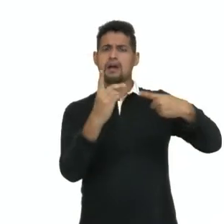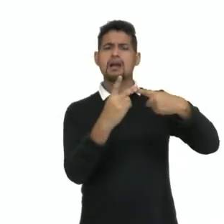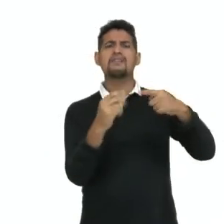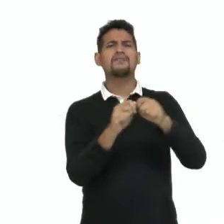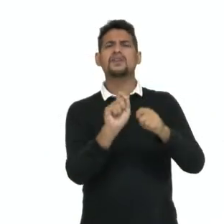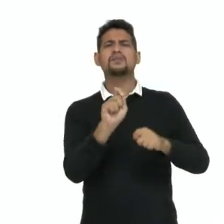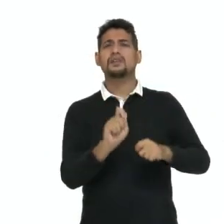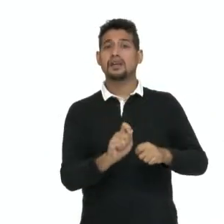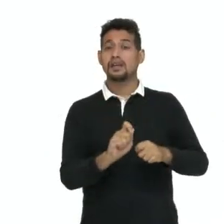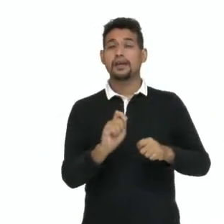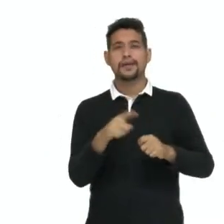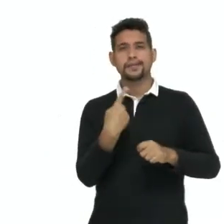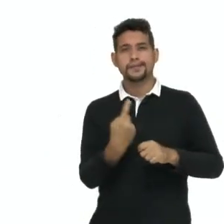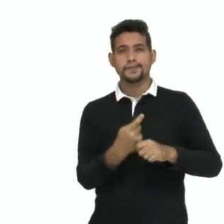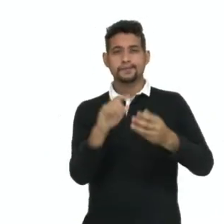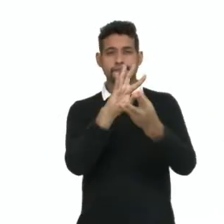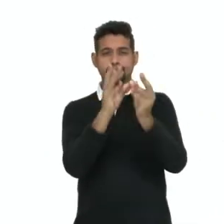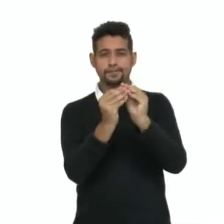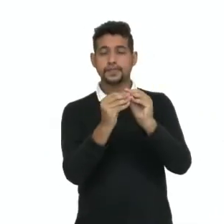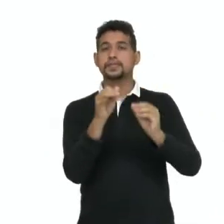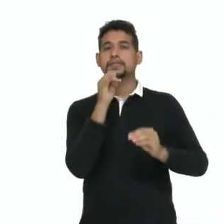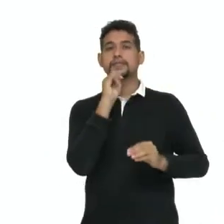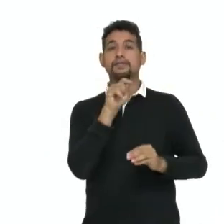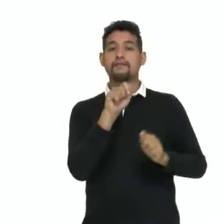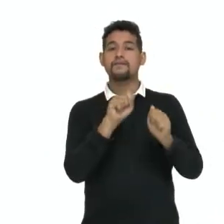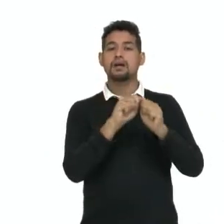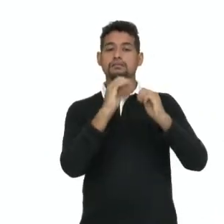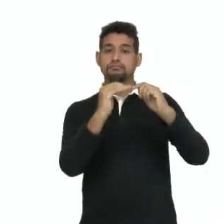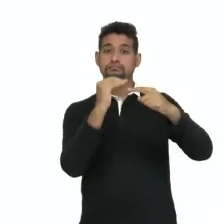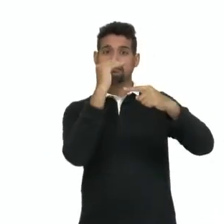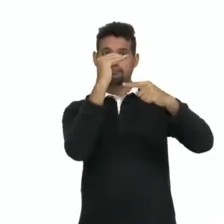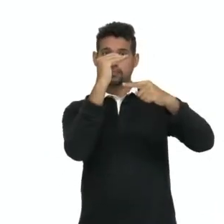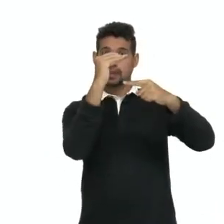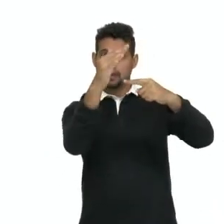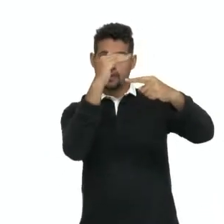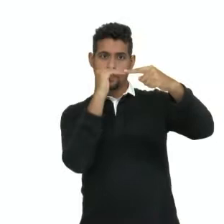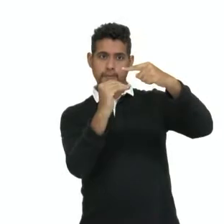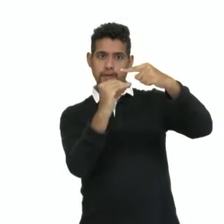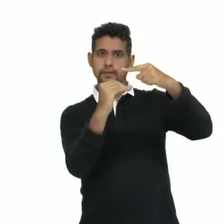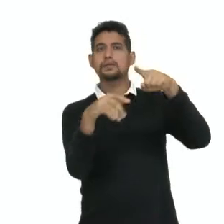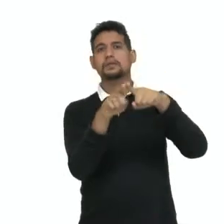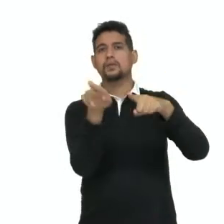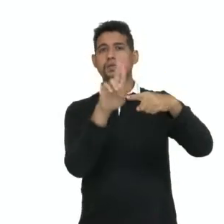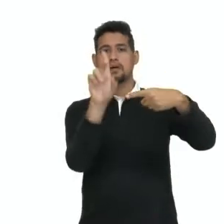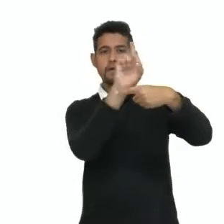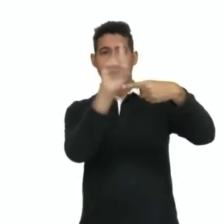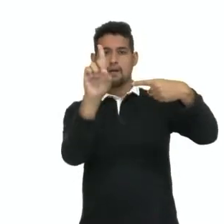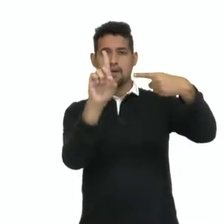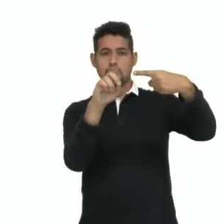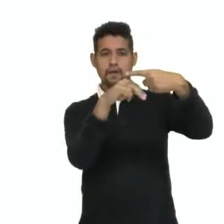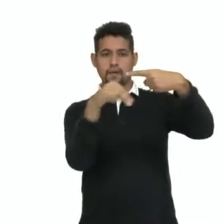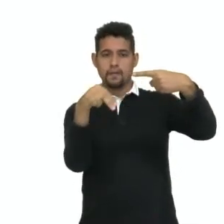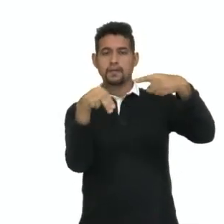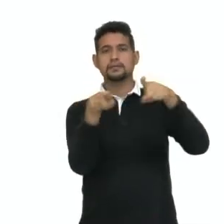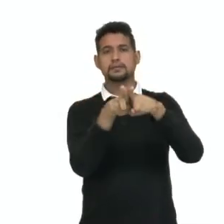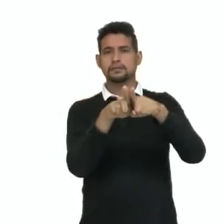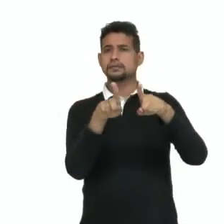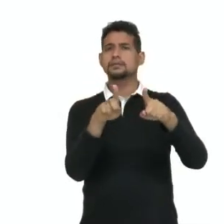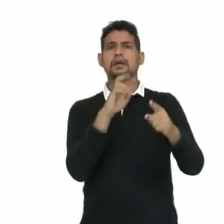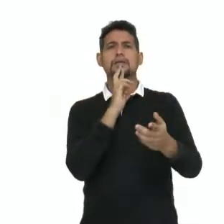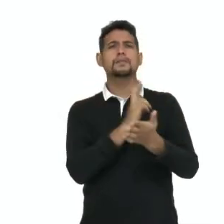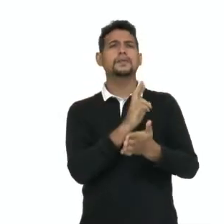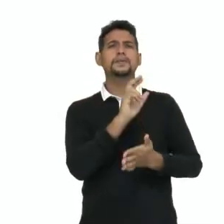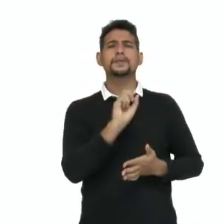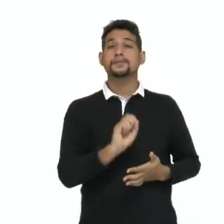faz? Racionalizamos. Multiplicamos em cima e embaixo, o numerador e o denominador, por raiz de 17.